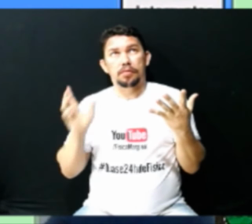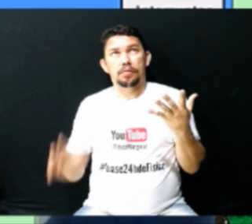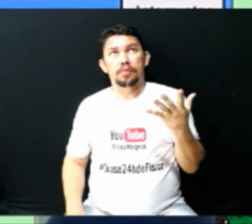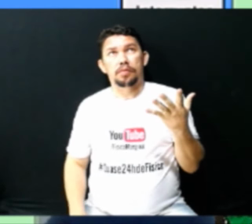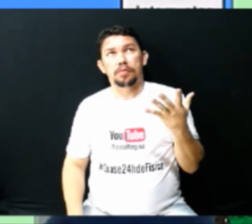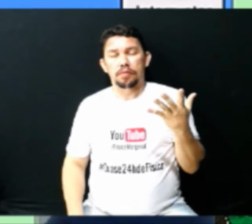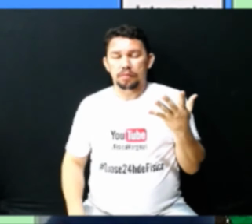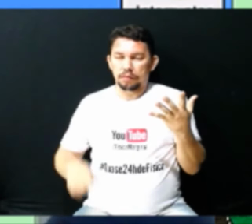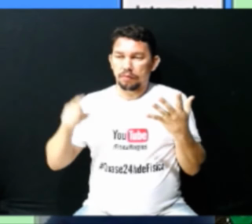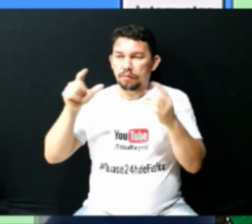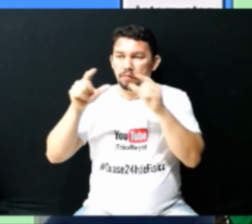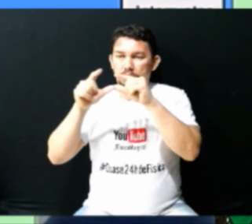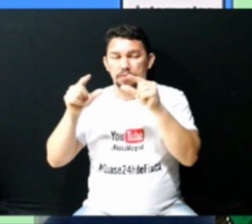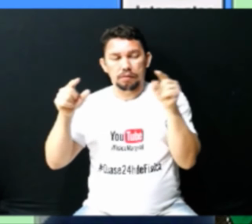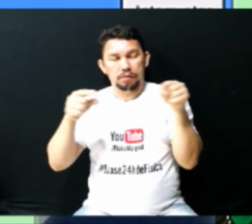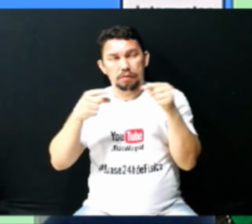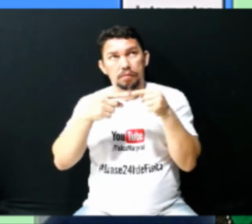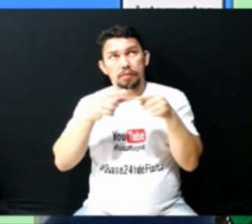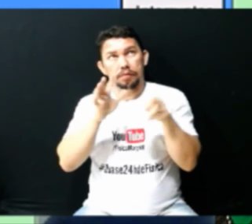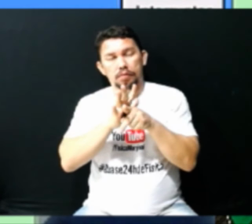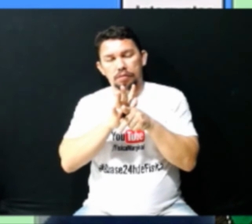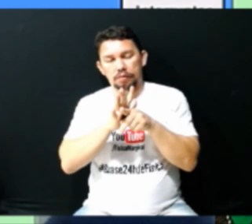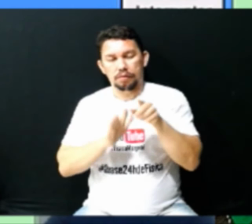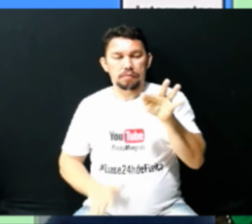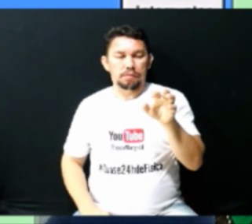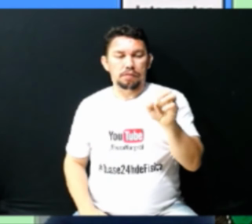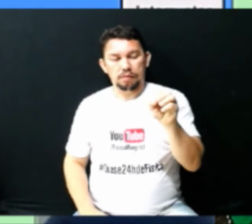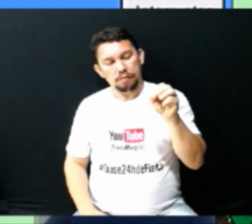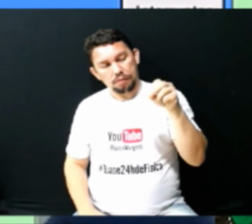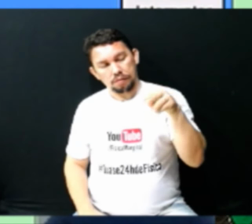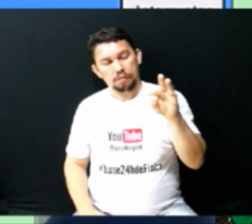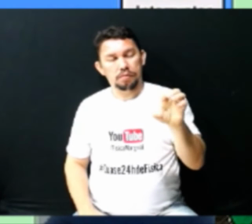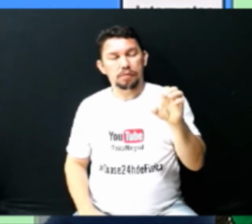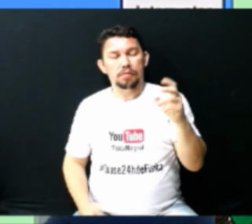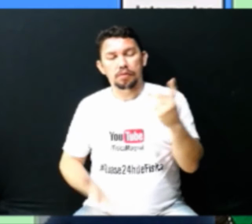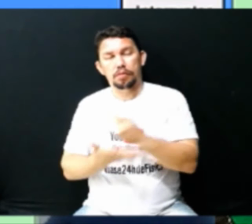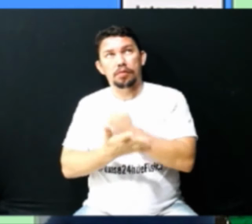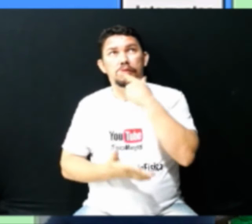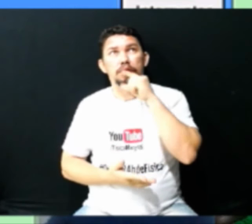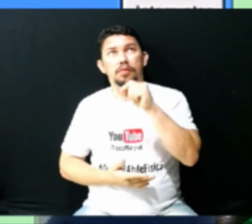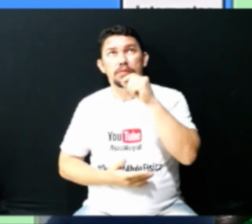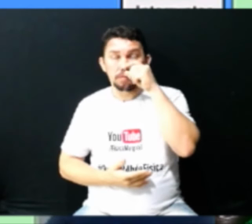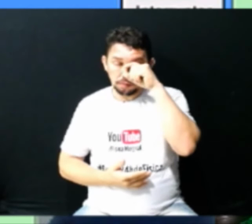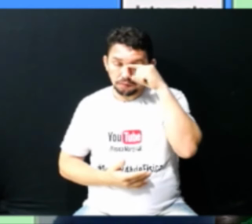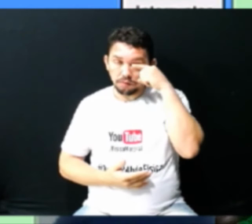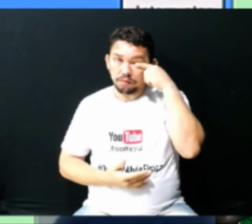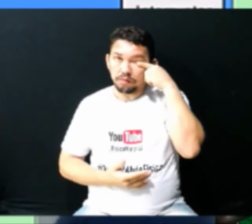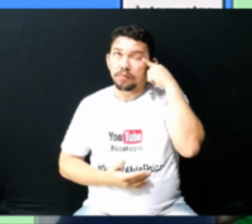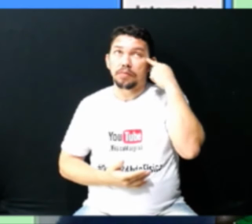em paralelo com a fonte. O que vai acontecer é isso aqui, ó. Jamais repita isso no circuito real.